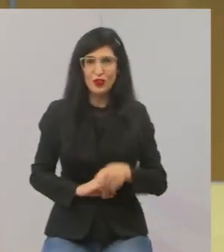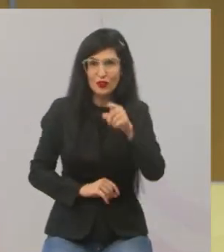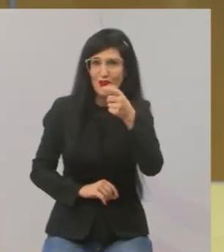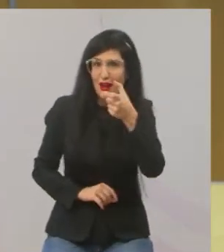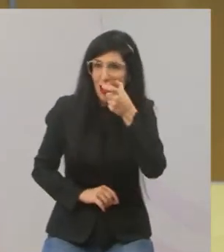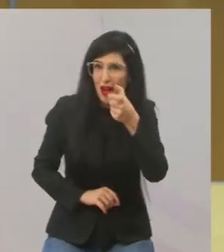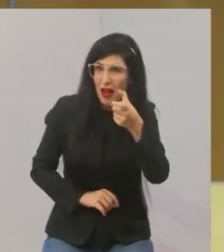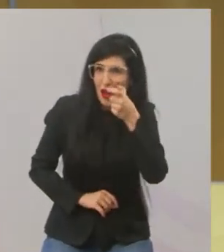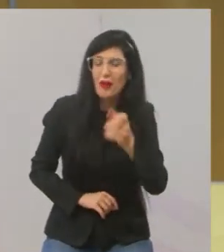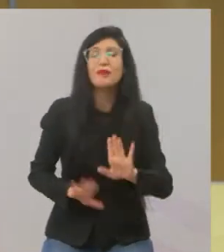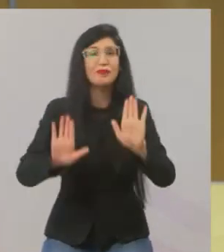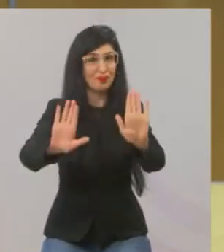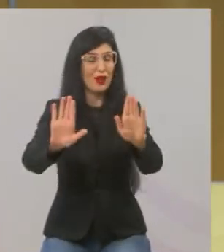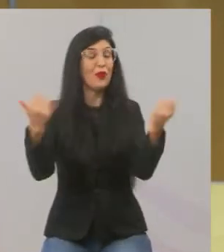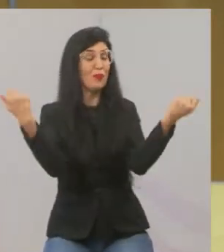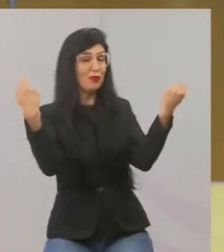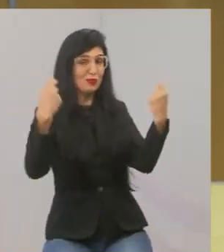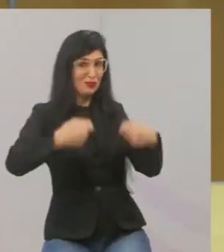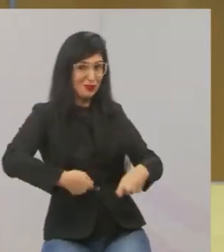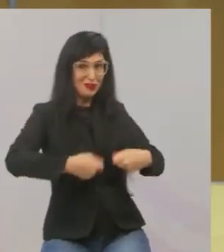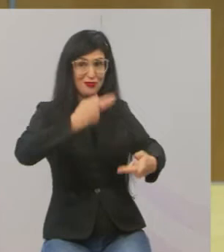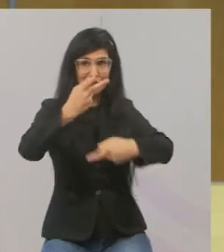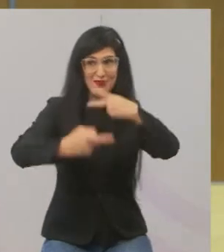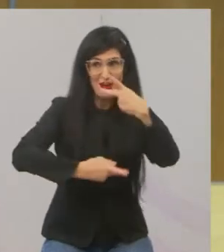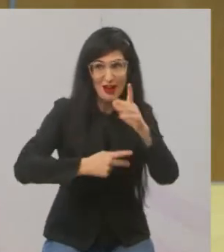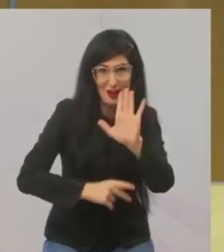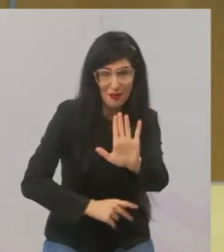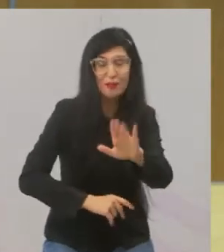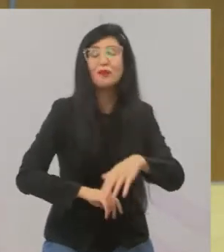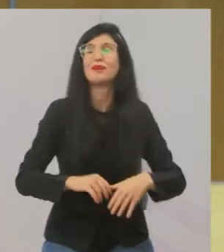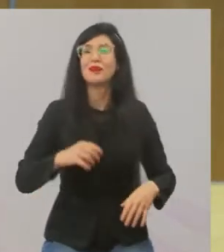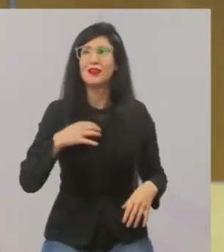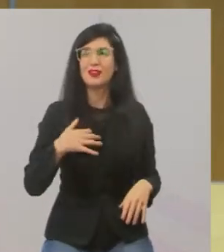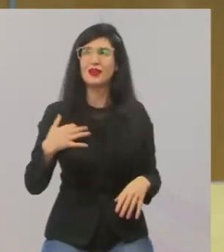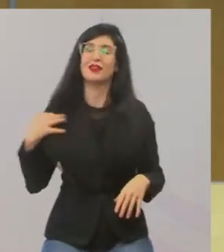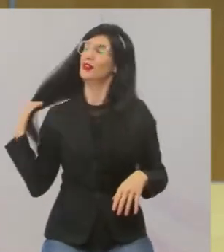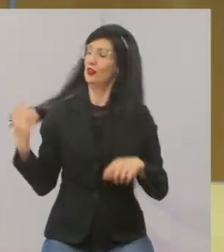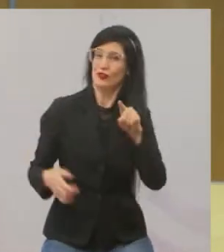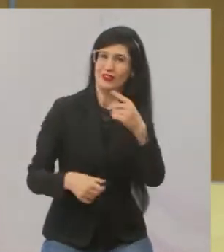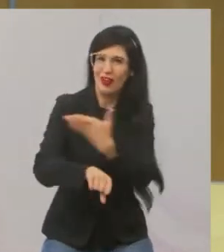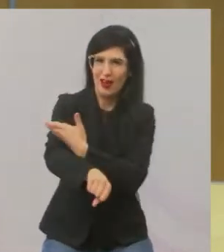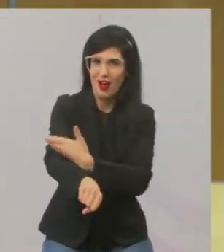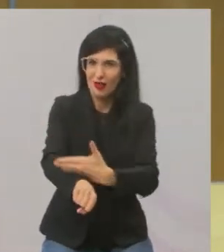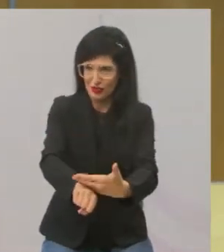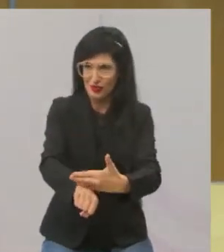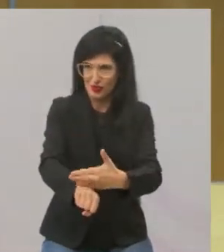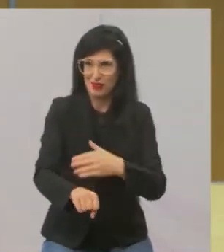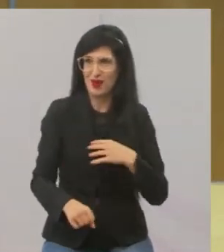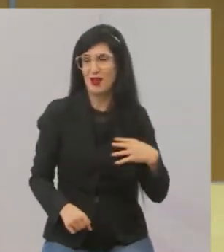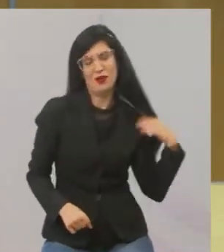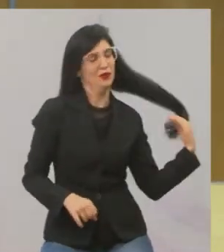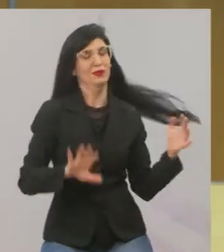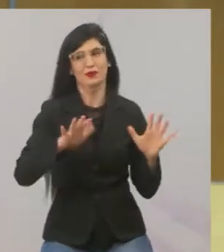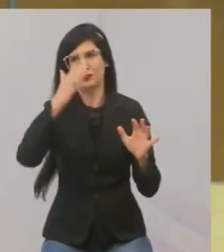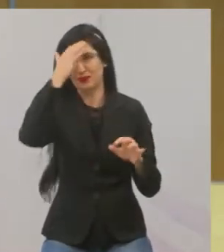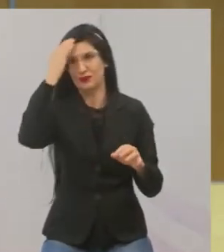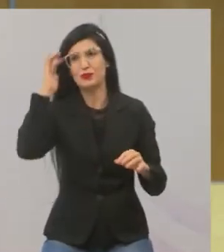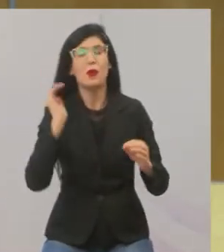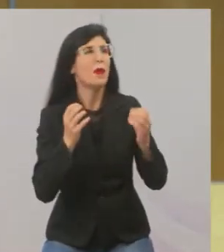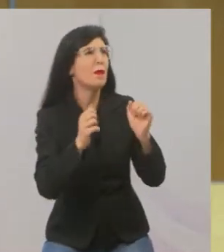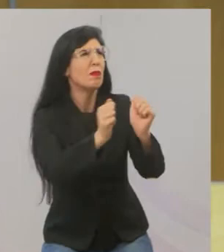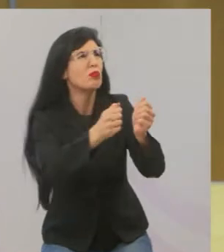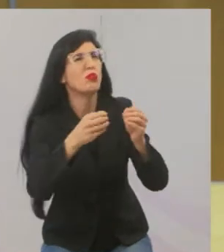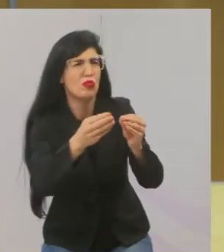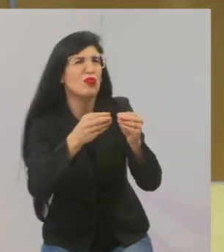se eu pudesse pegar e falar assim, pega aí, que vocês estão acostumados, põe ponte, o técnico, põe no telão ali